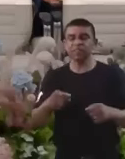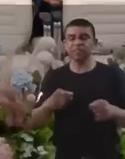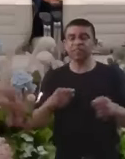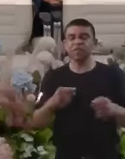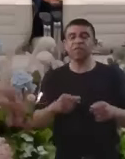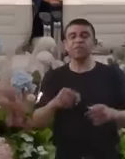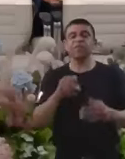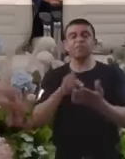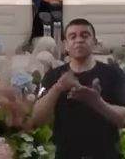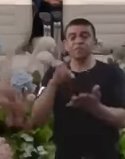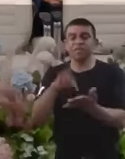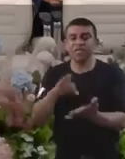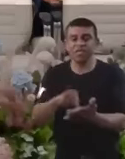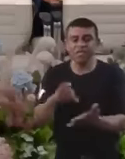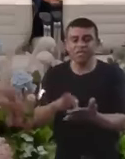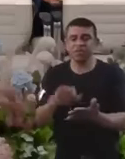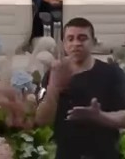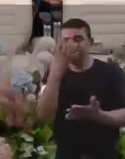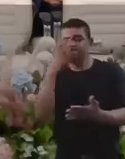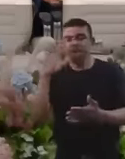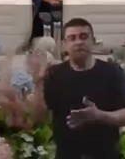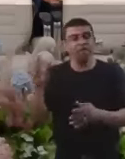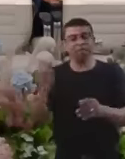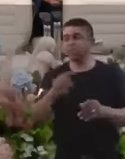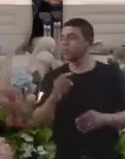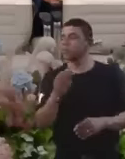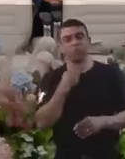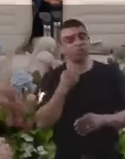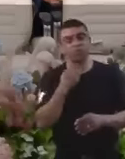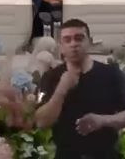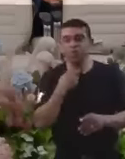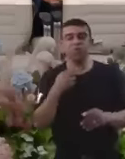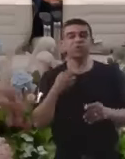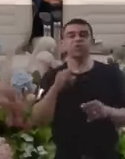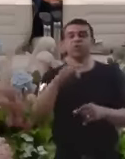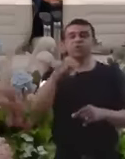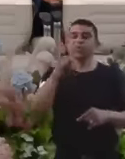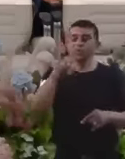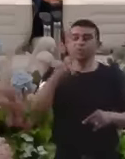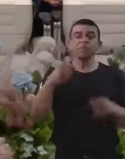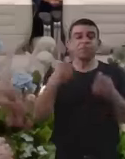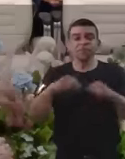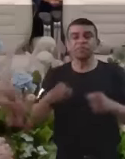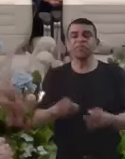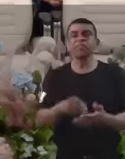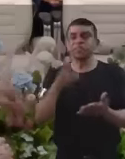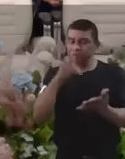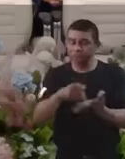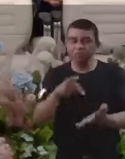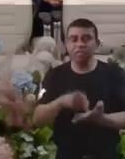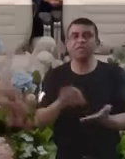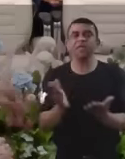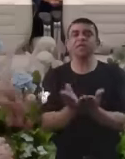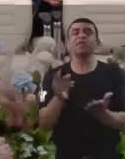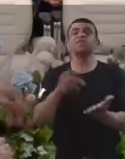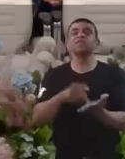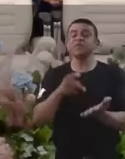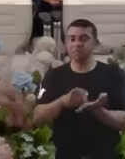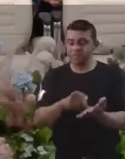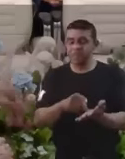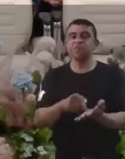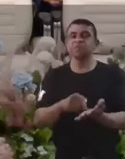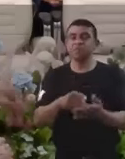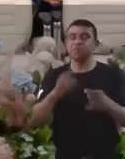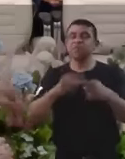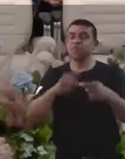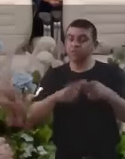que perante o culto ou as pessoas tem a máscara de anjo, mas quando sai daqui vira o Satanás. Por